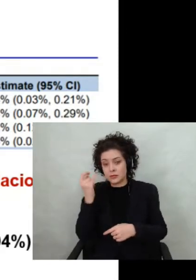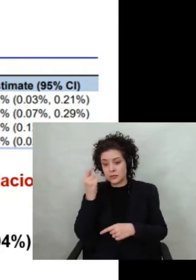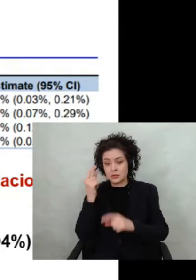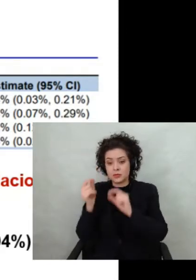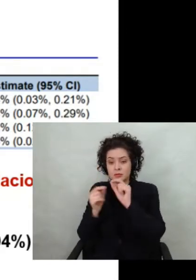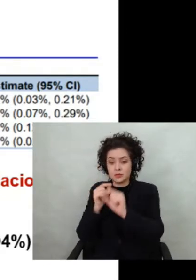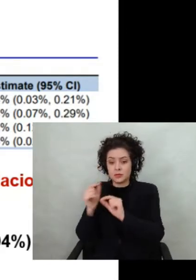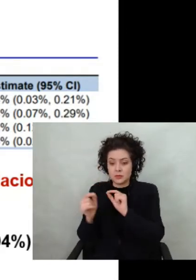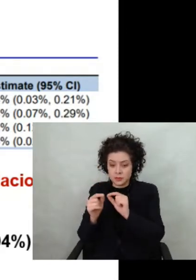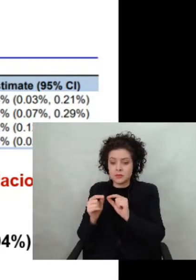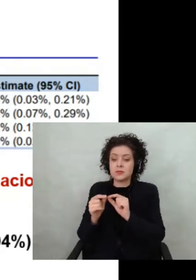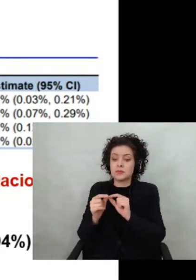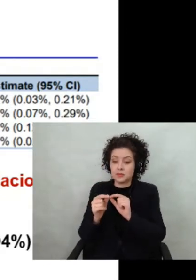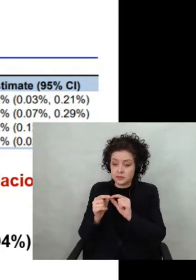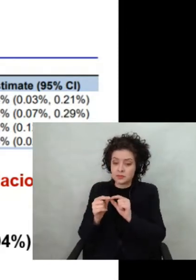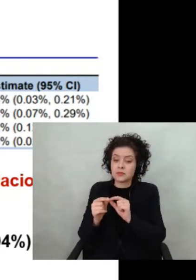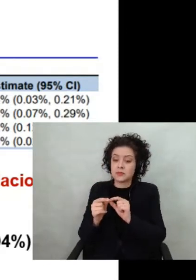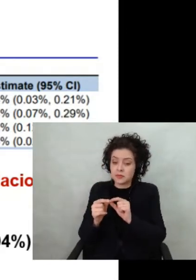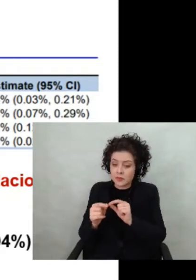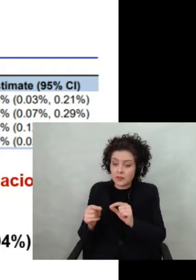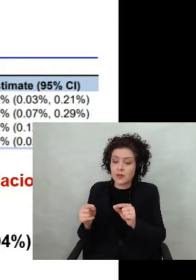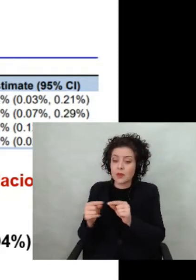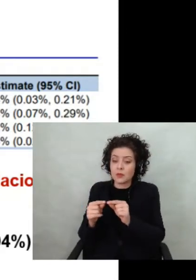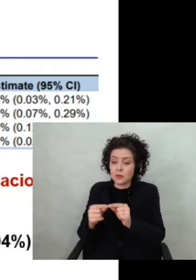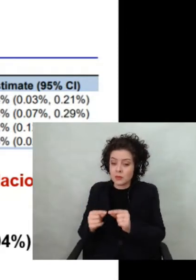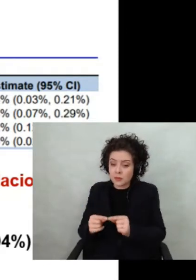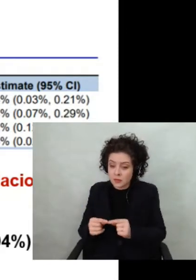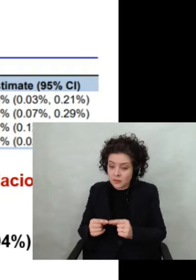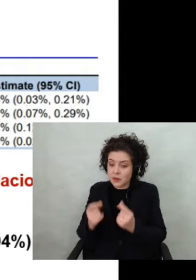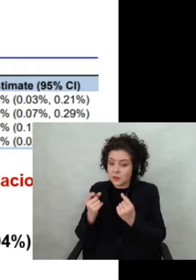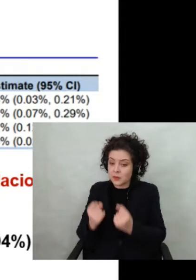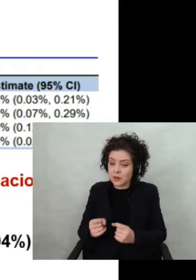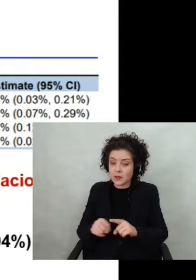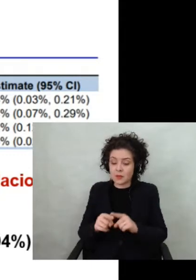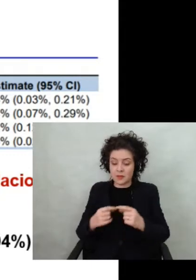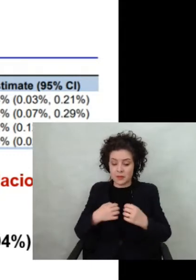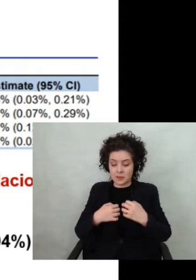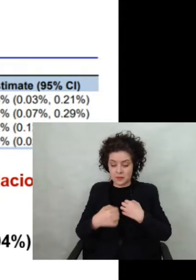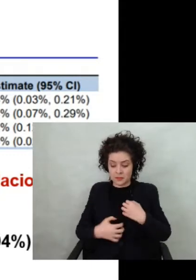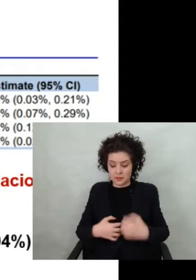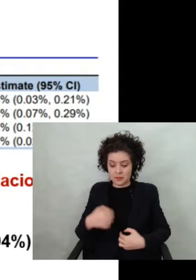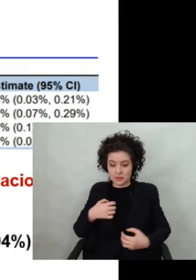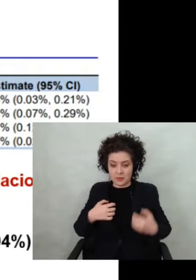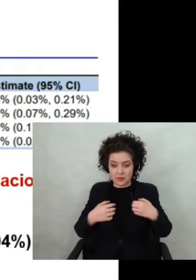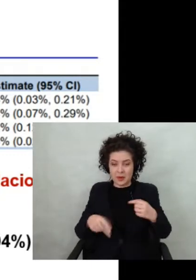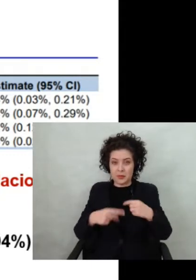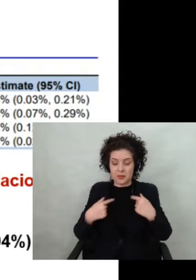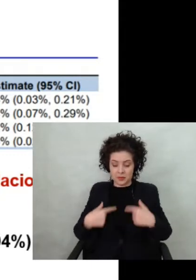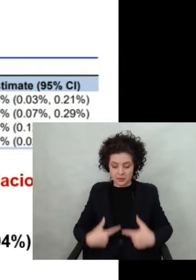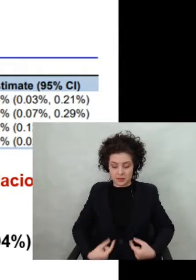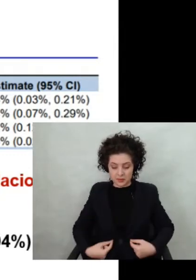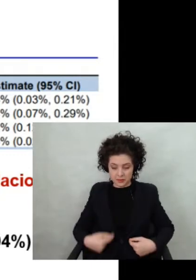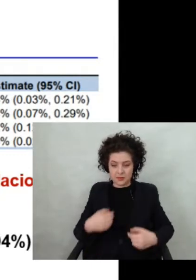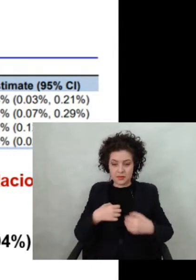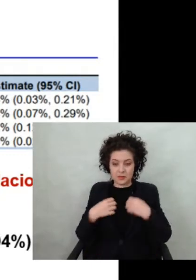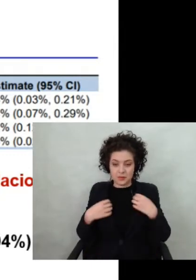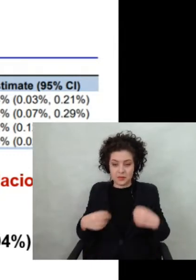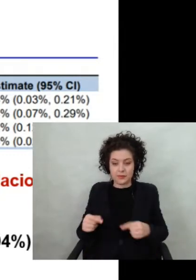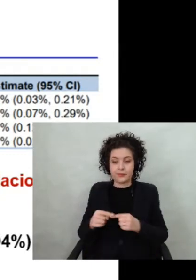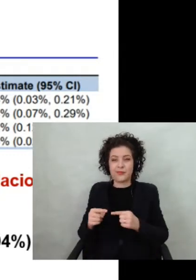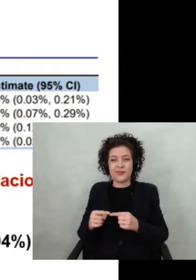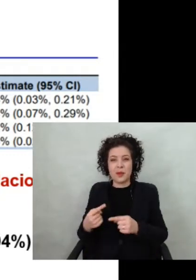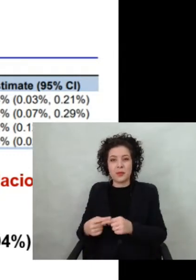circulatória associada à transfusão e o edema pulmonar de causa imunológica relacionado à transfusão, que é o que nós chamamos de